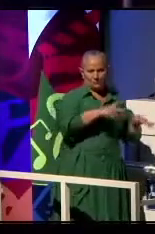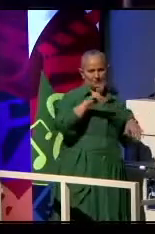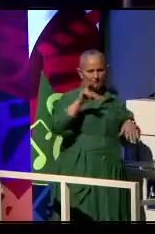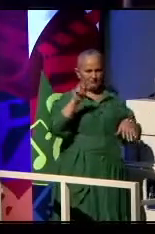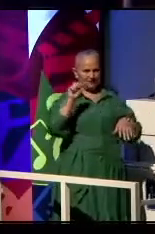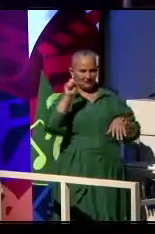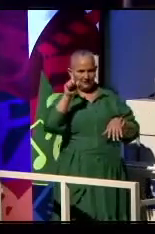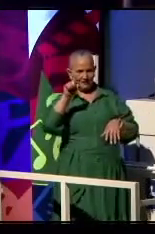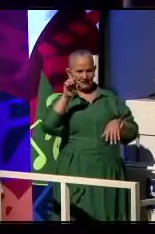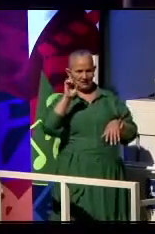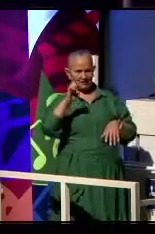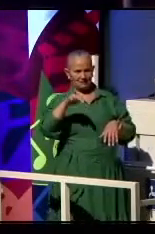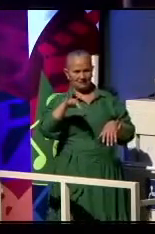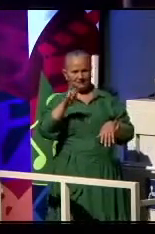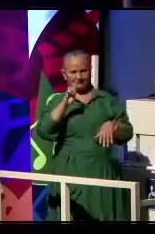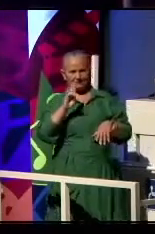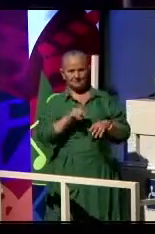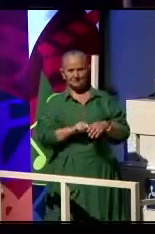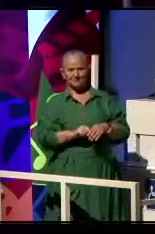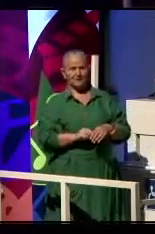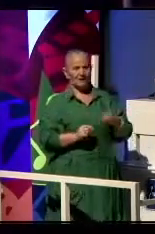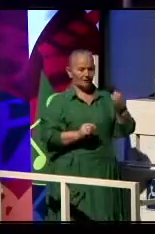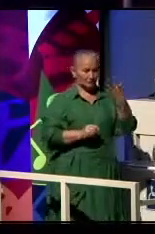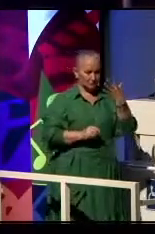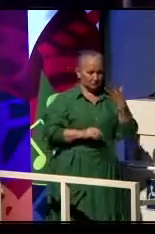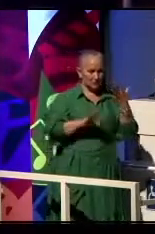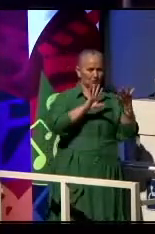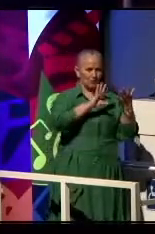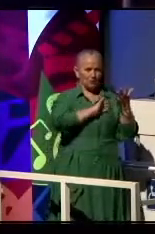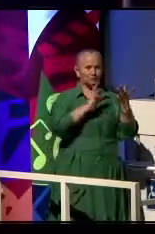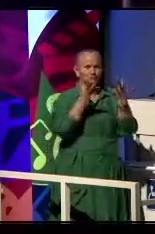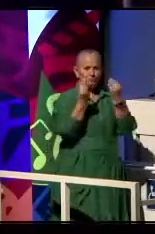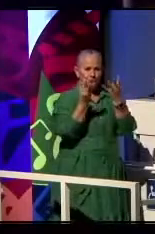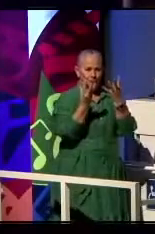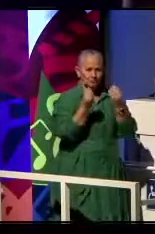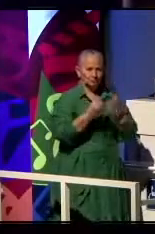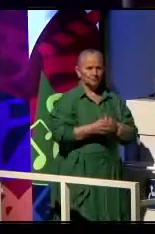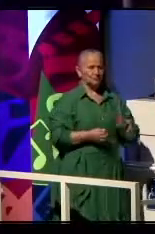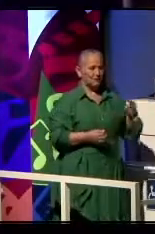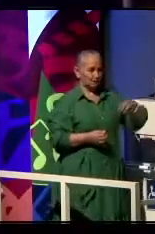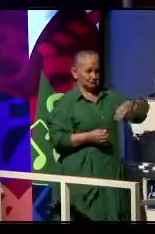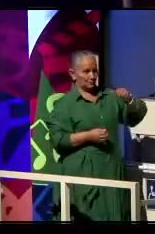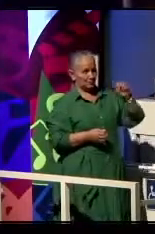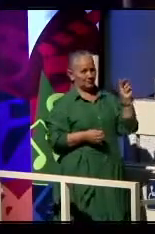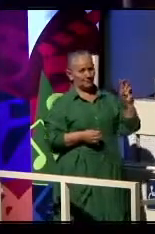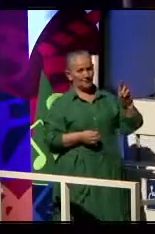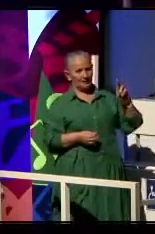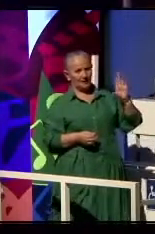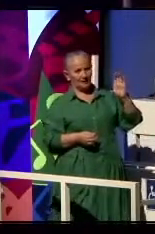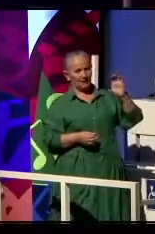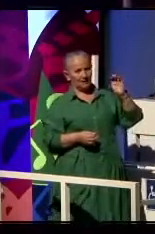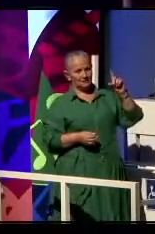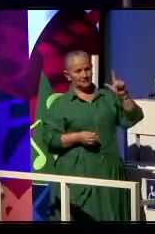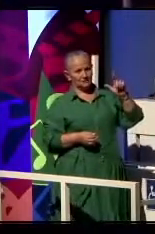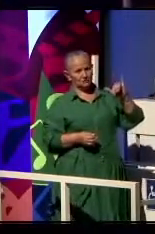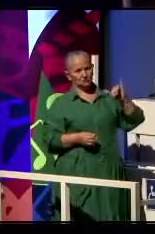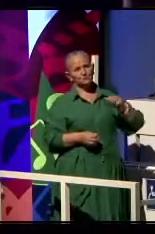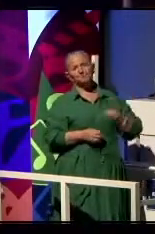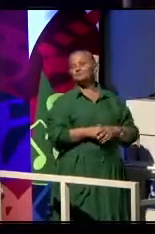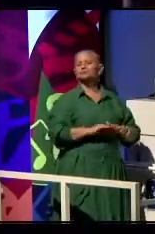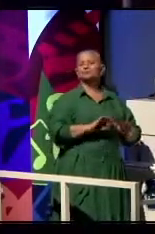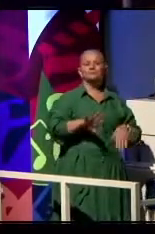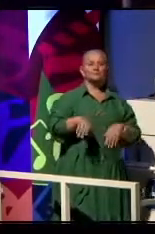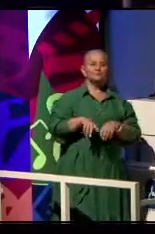passar? Gente, essa foto eu gosto muito dela, ela é do Márcio Ferreira. O Márcio Ferreira ele foi empresário do Milton na década de